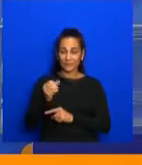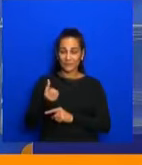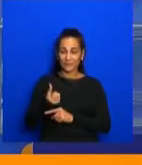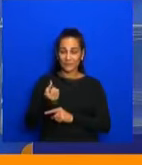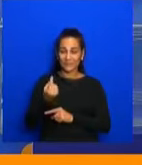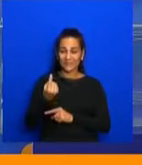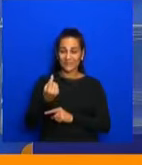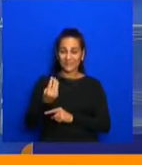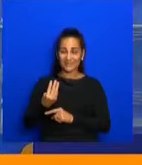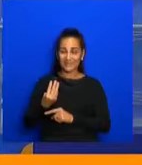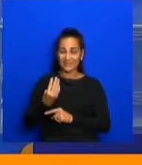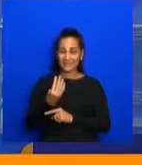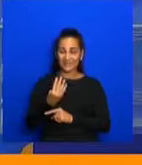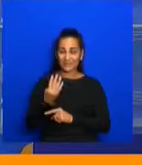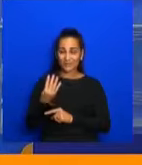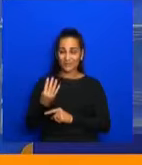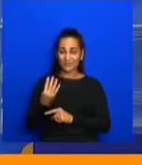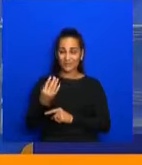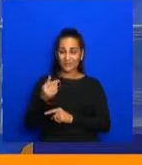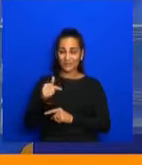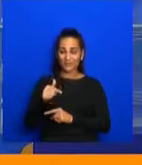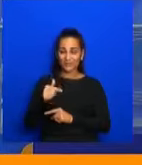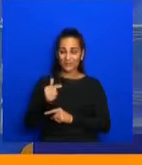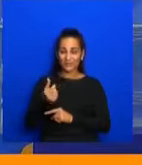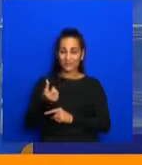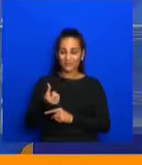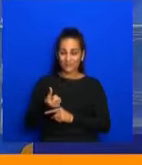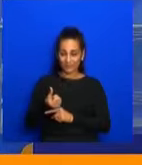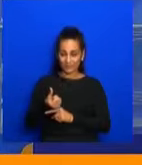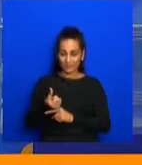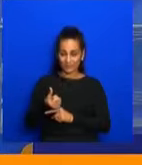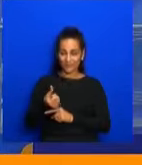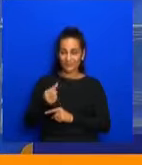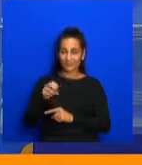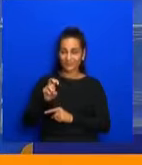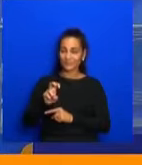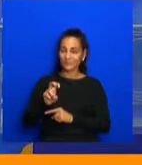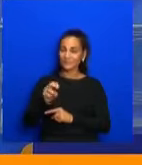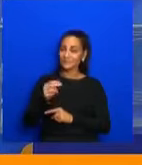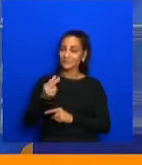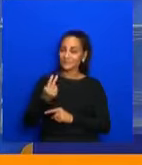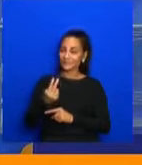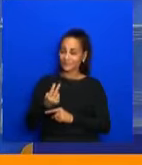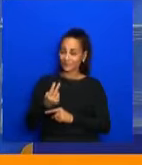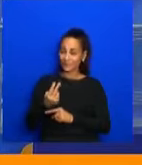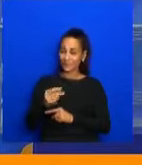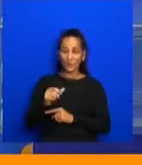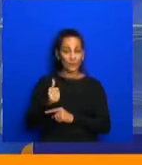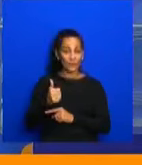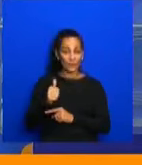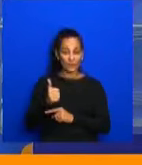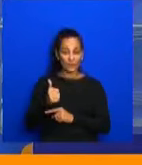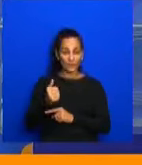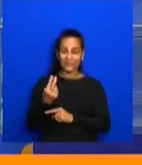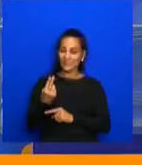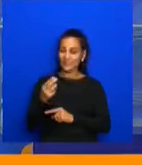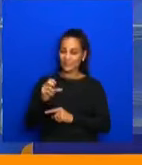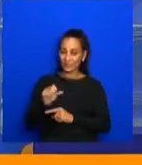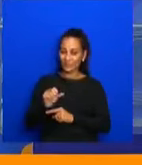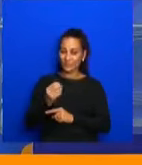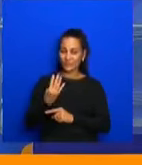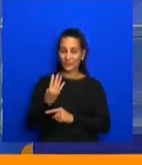61, 06, 13, 44, 76, 52,